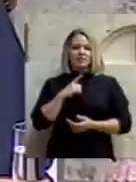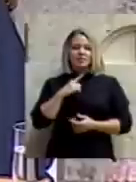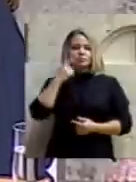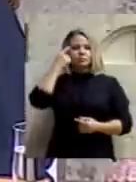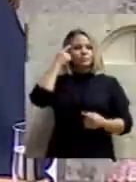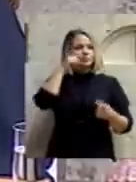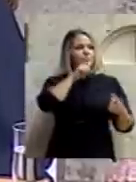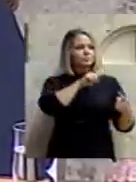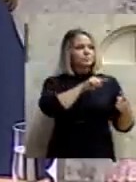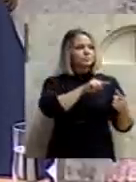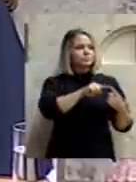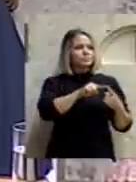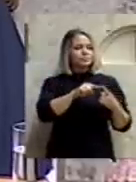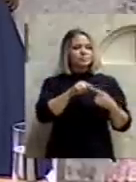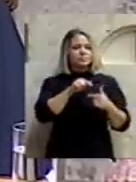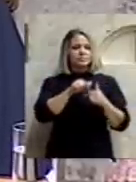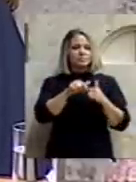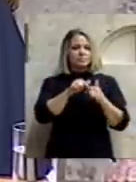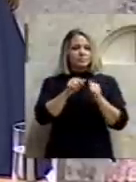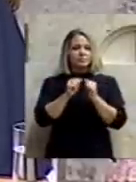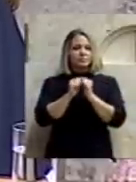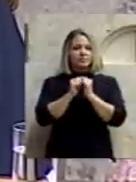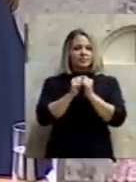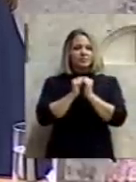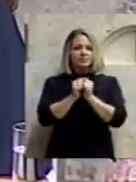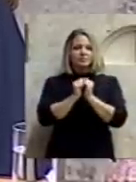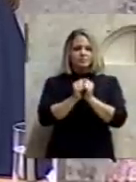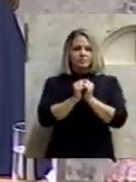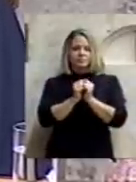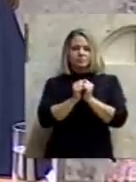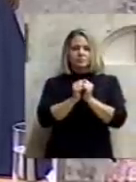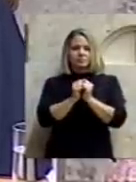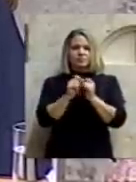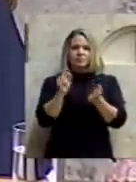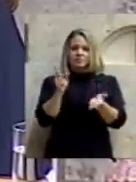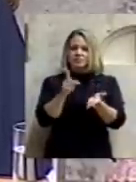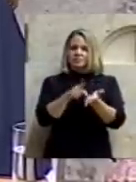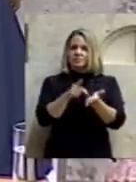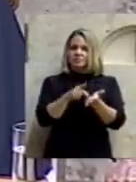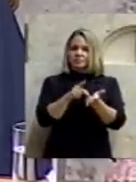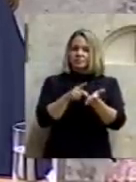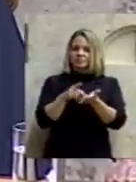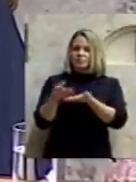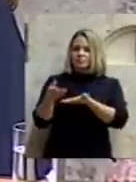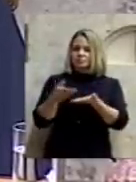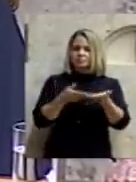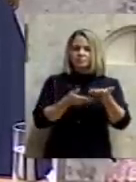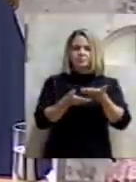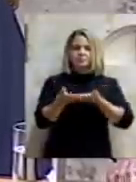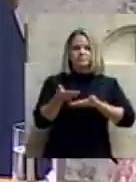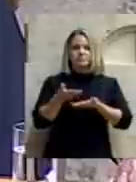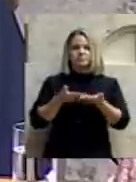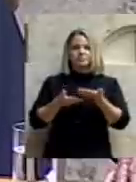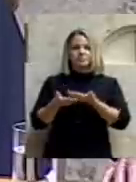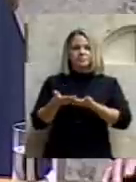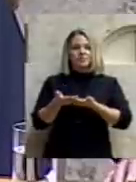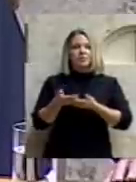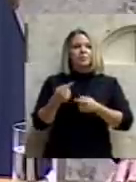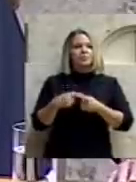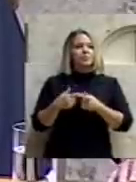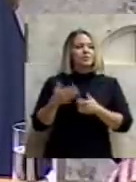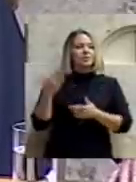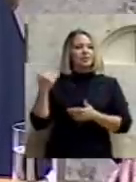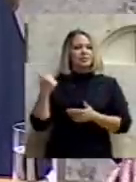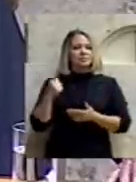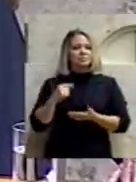que a atividade pública deve ser vista e praticada como verdadeira corrida de revezamento, em que o bastão é